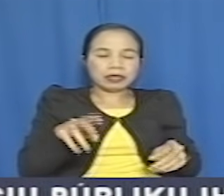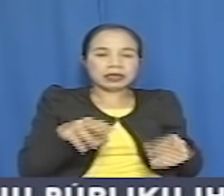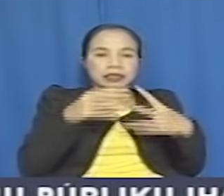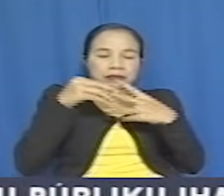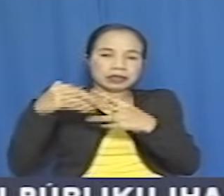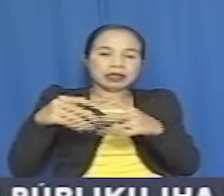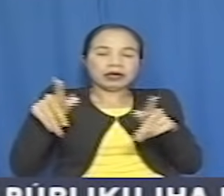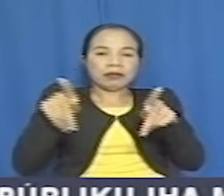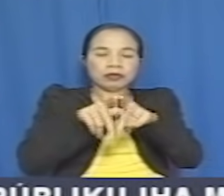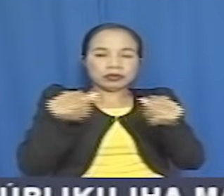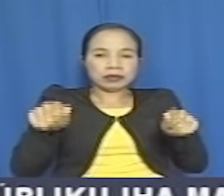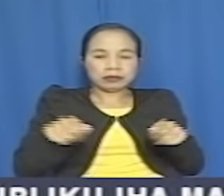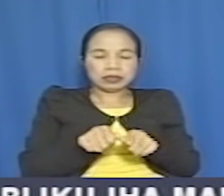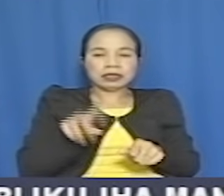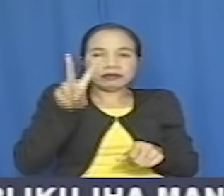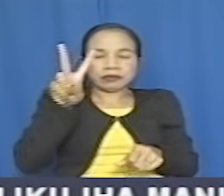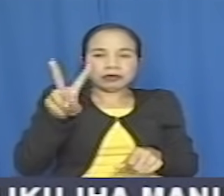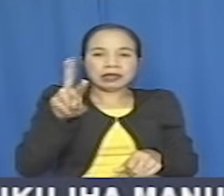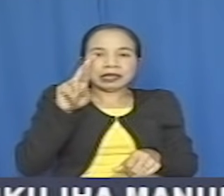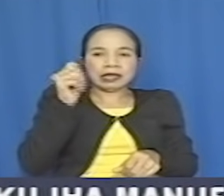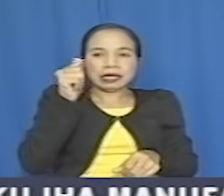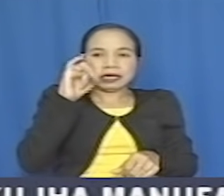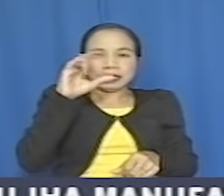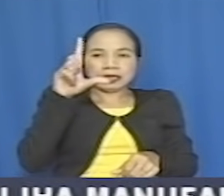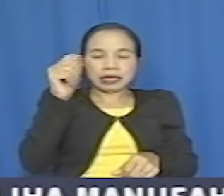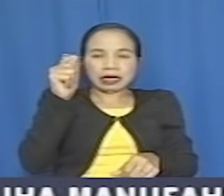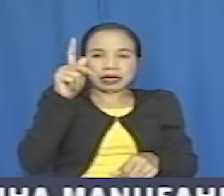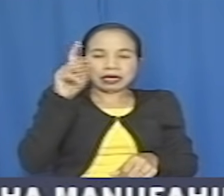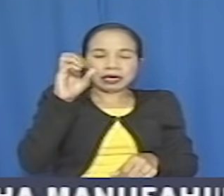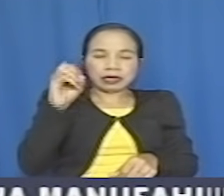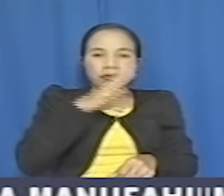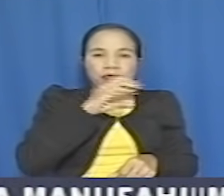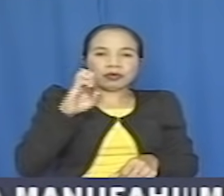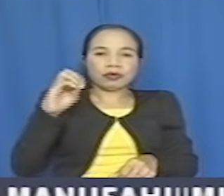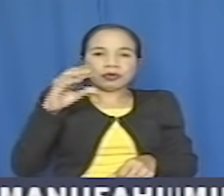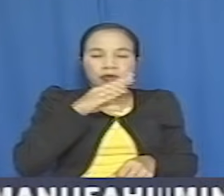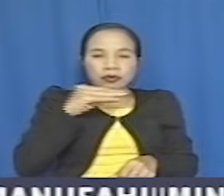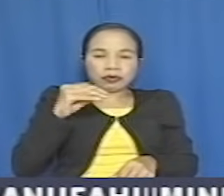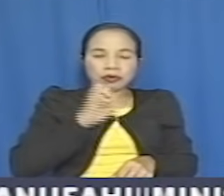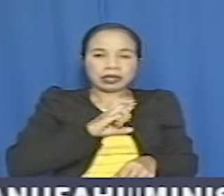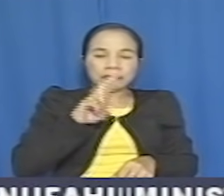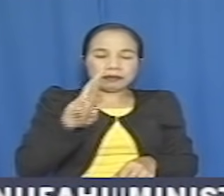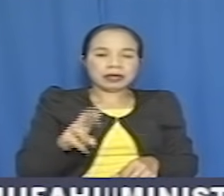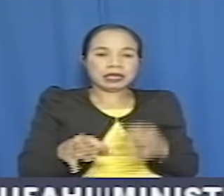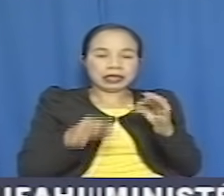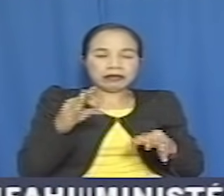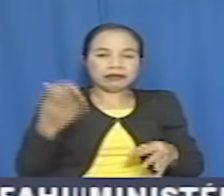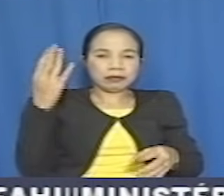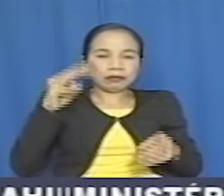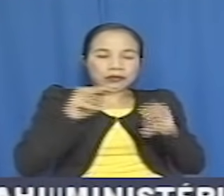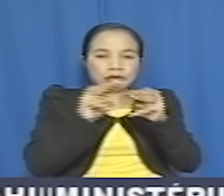administrativo Railaco no posto administrativo Hermera. Honune e a município